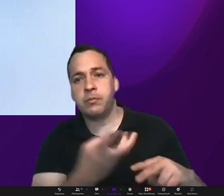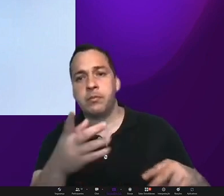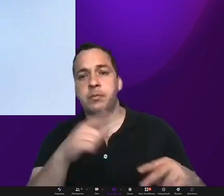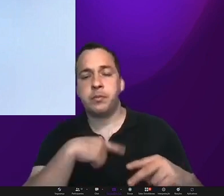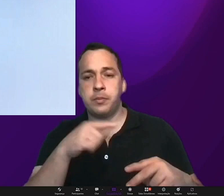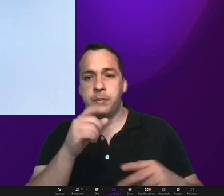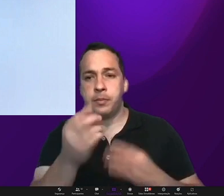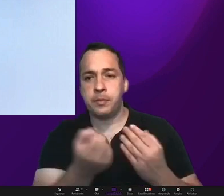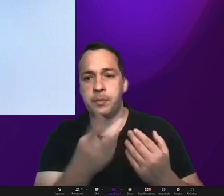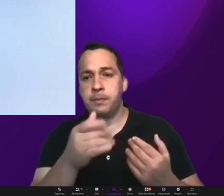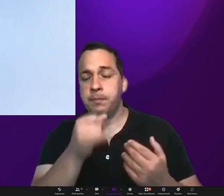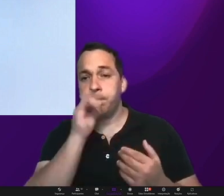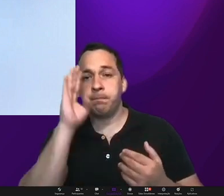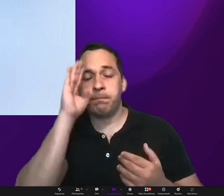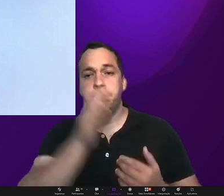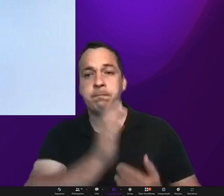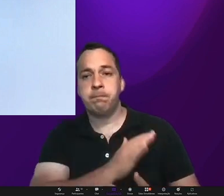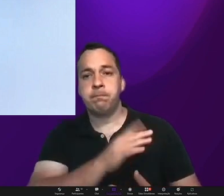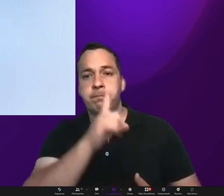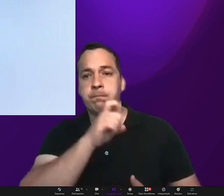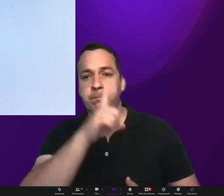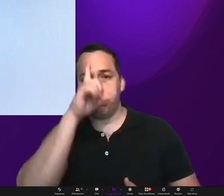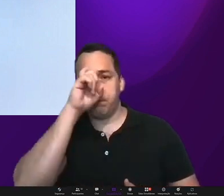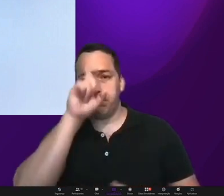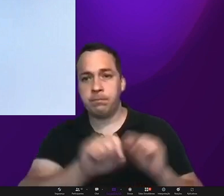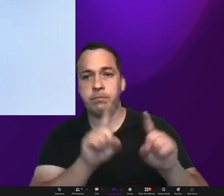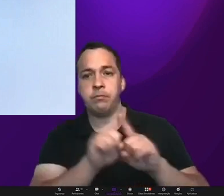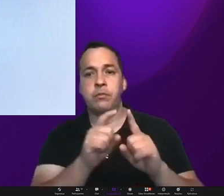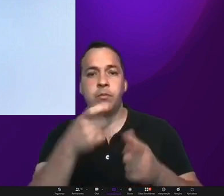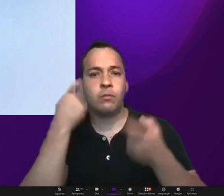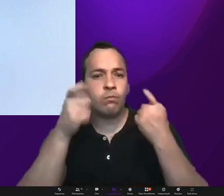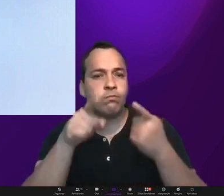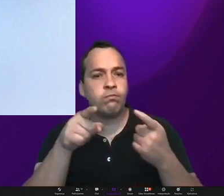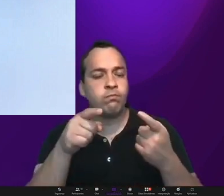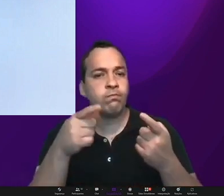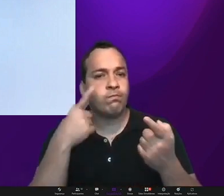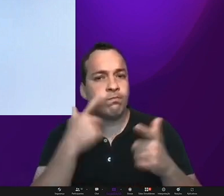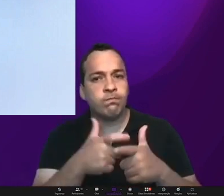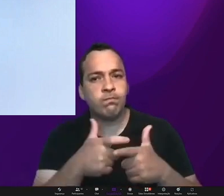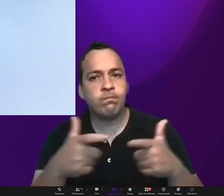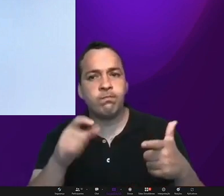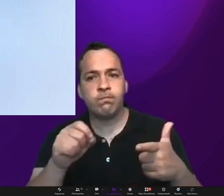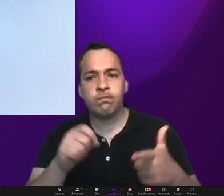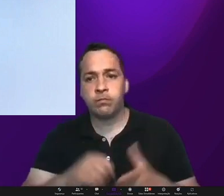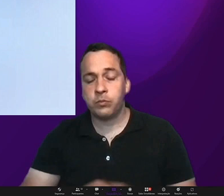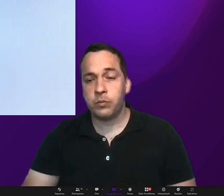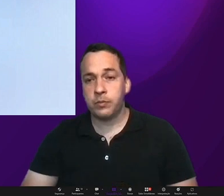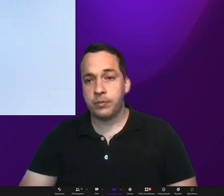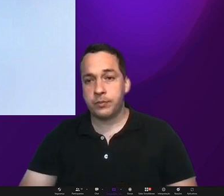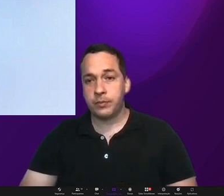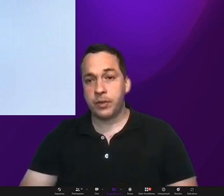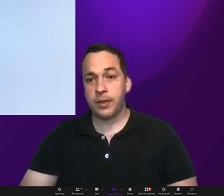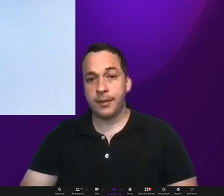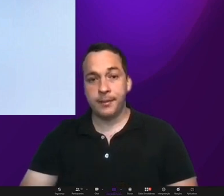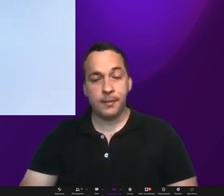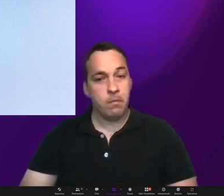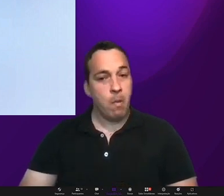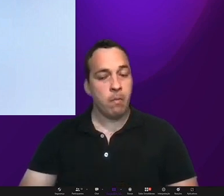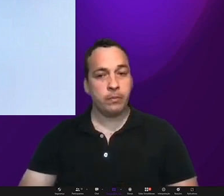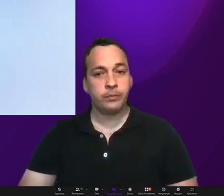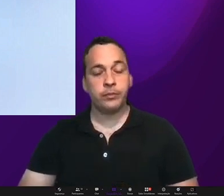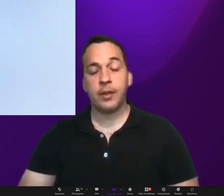no procardíaco, e com preocupação eu vejo uma tendência em vários locais de se